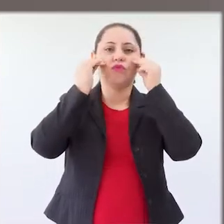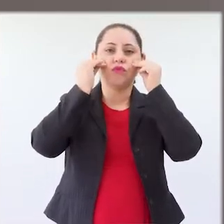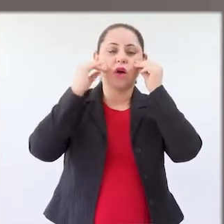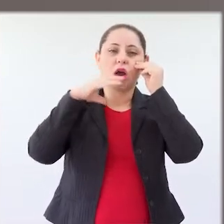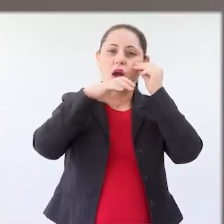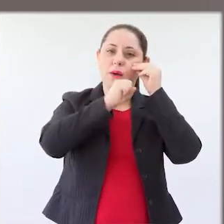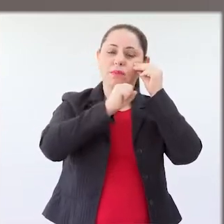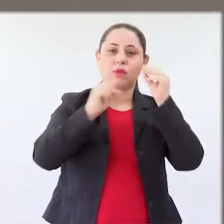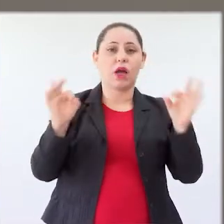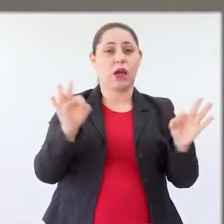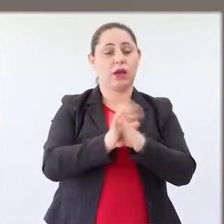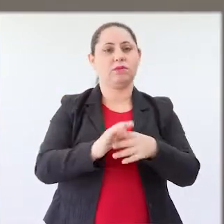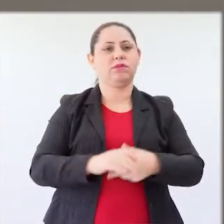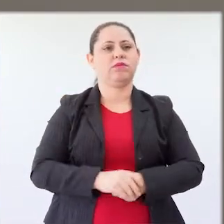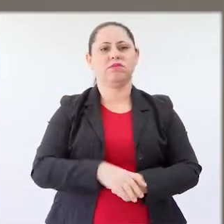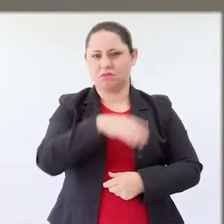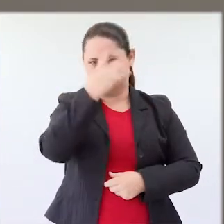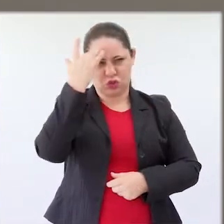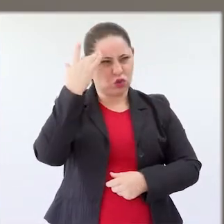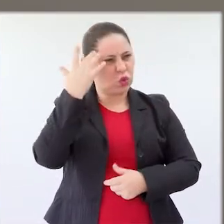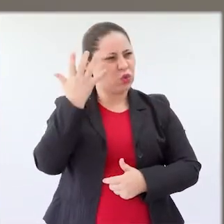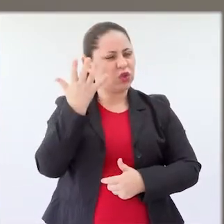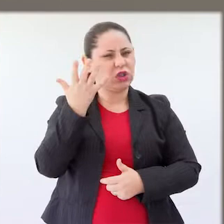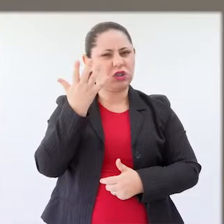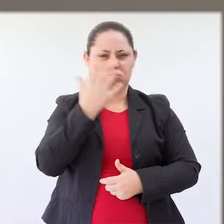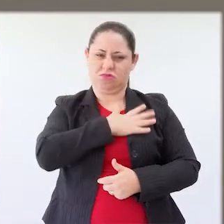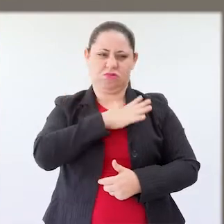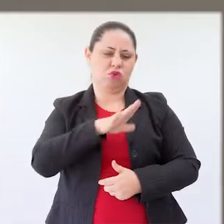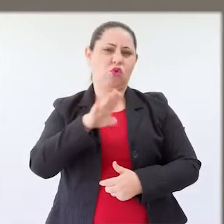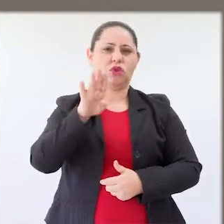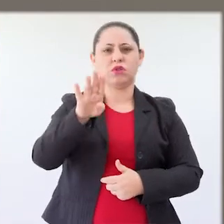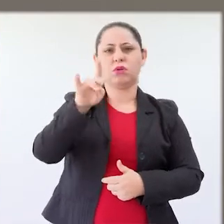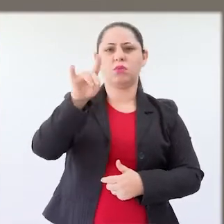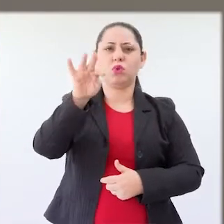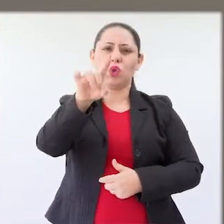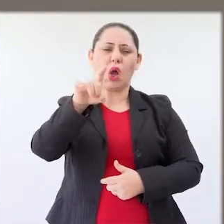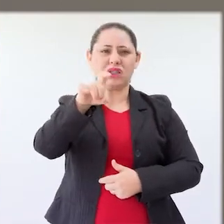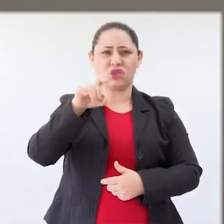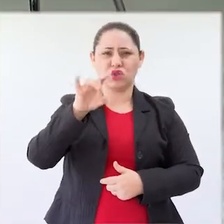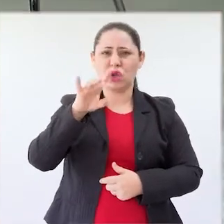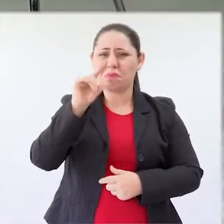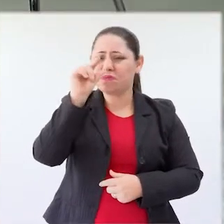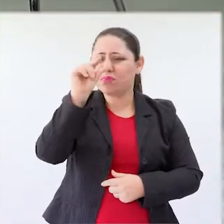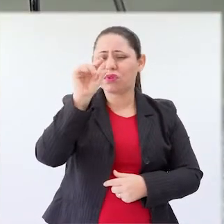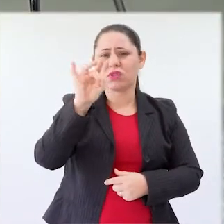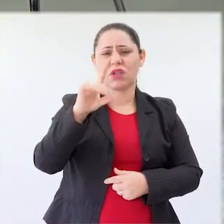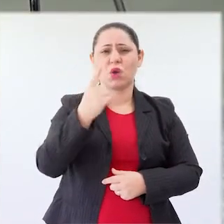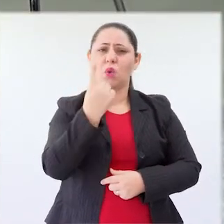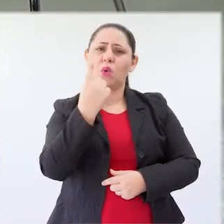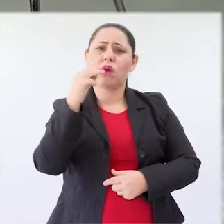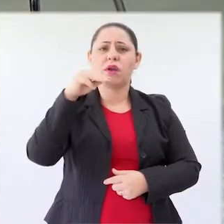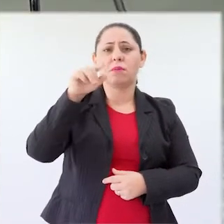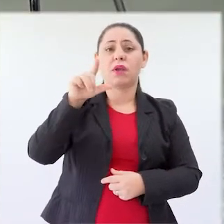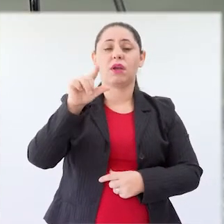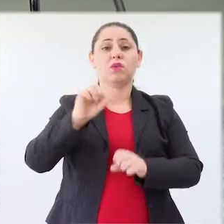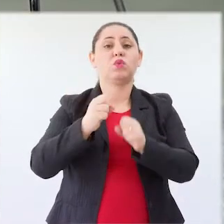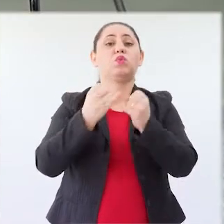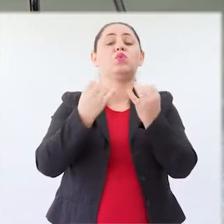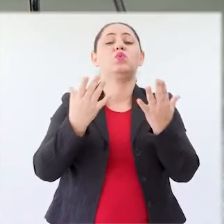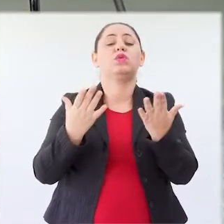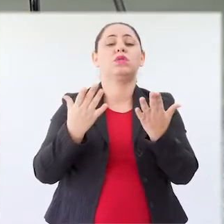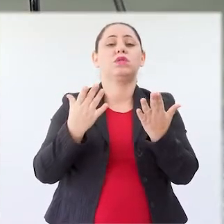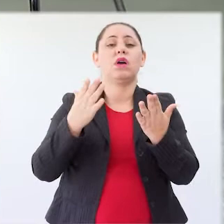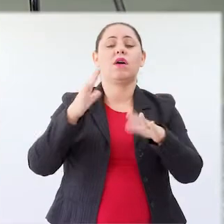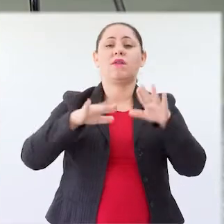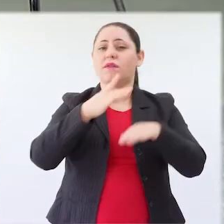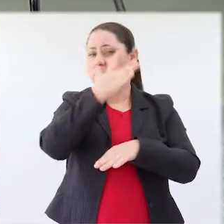rápido. E tem gente que não gosta mesmo do Botox, né? Só um pouquinho, existe um ml, quantos, existe. Porque às